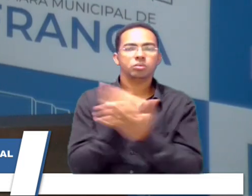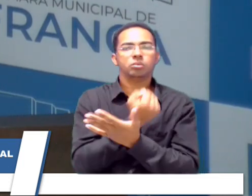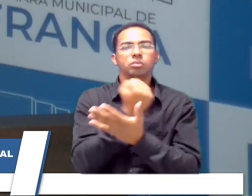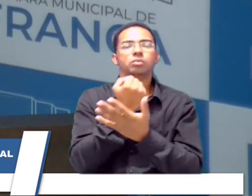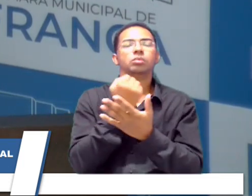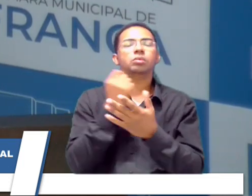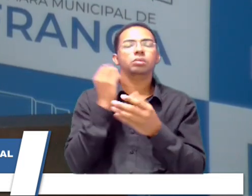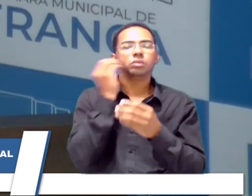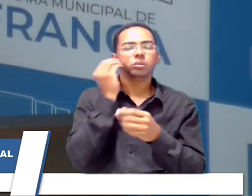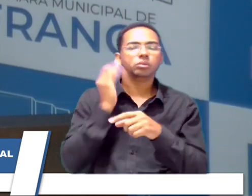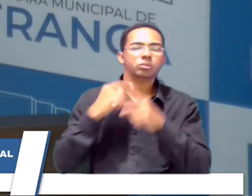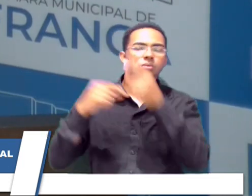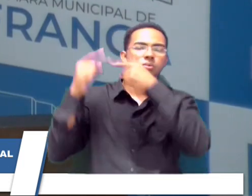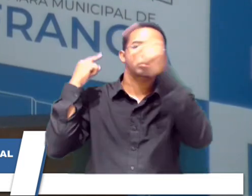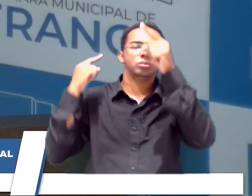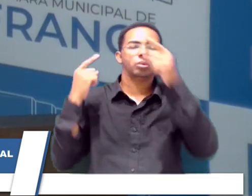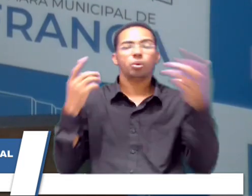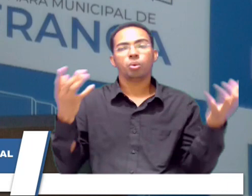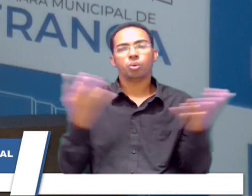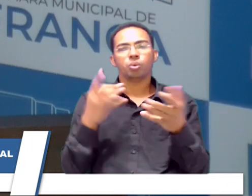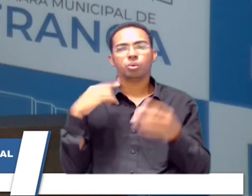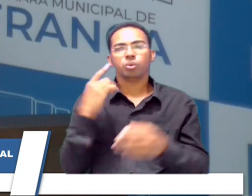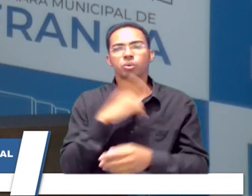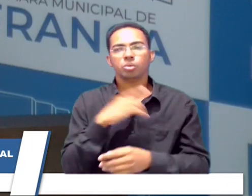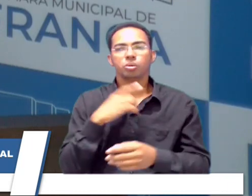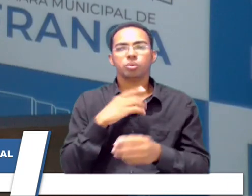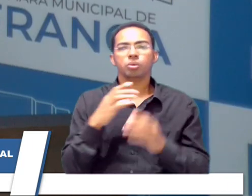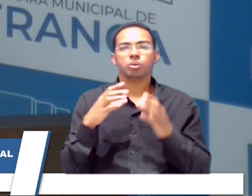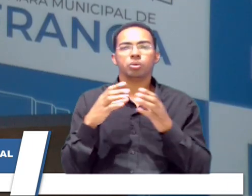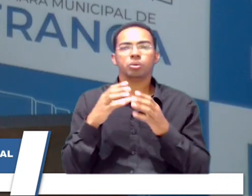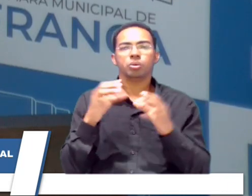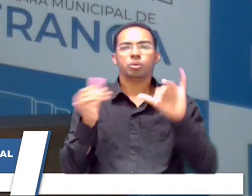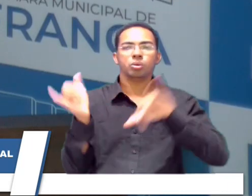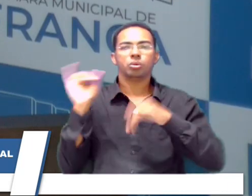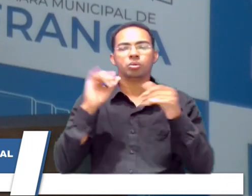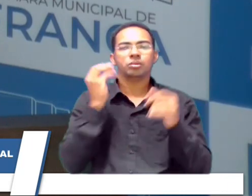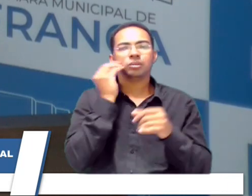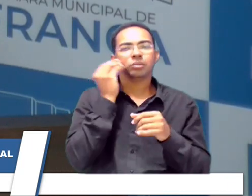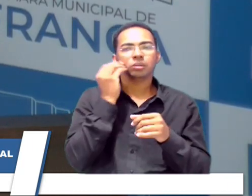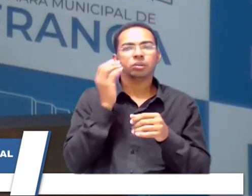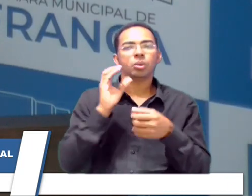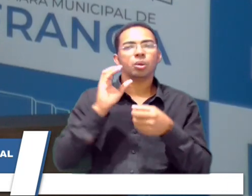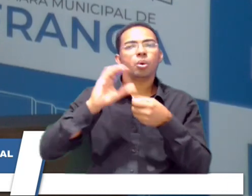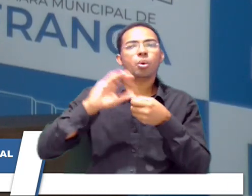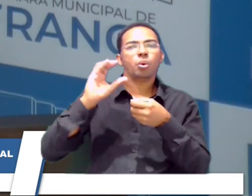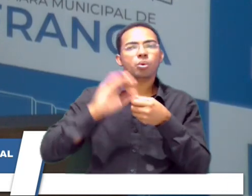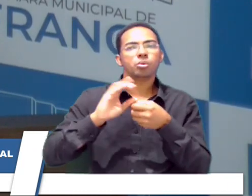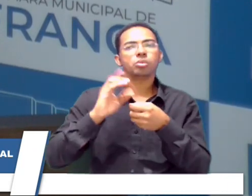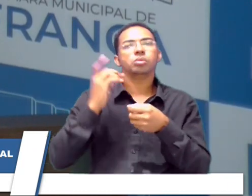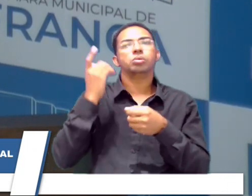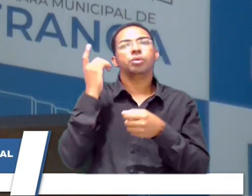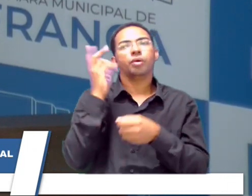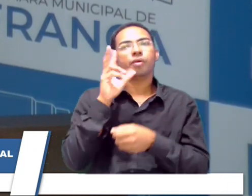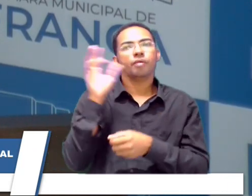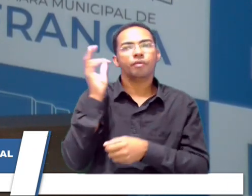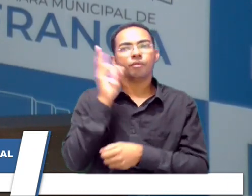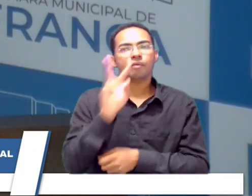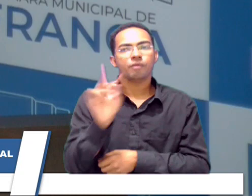superamos. Atualmente nós estamos com o nosso químico tentando ser caçado pelo conselhos e nós vamos